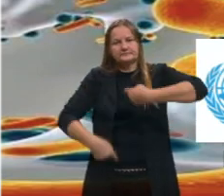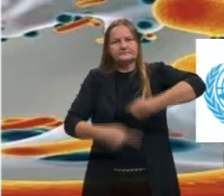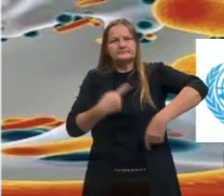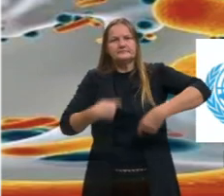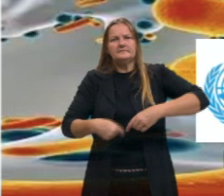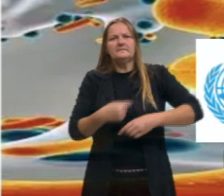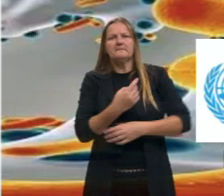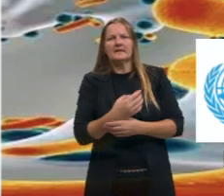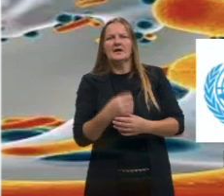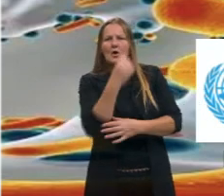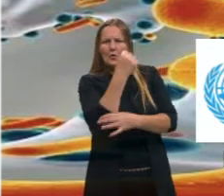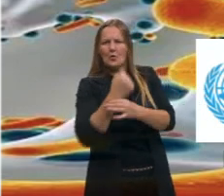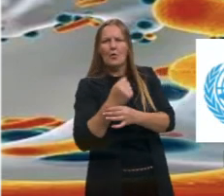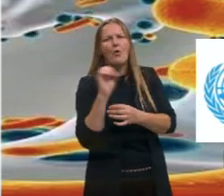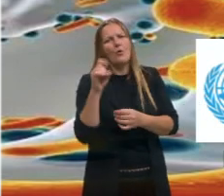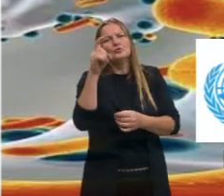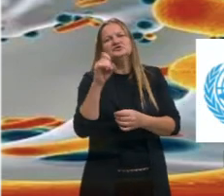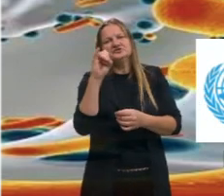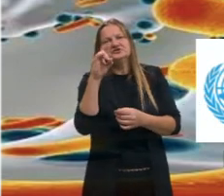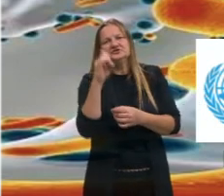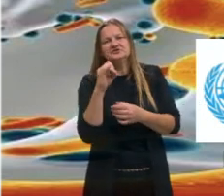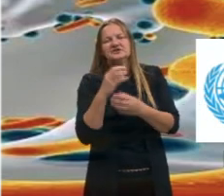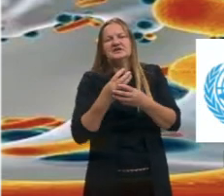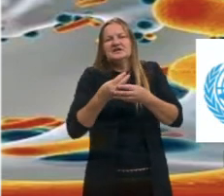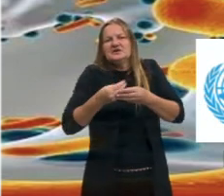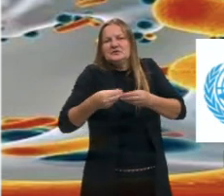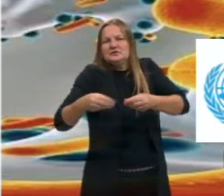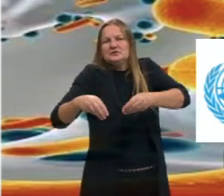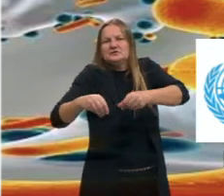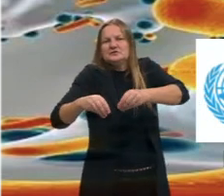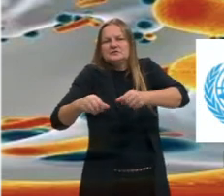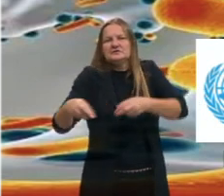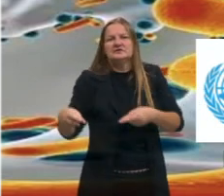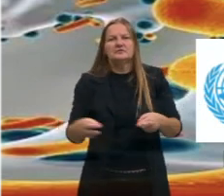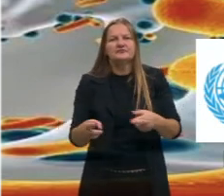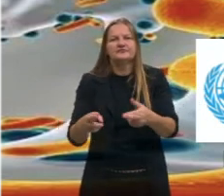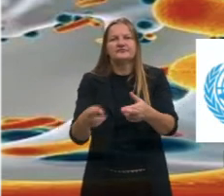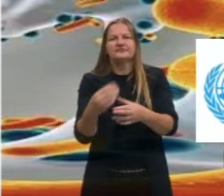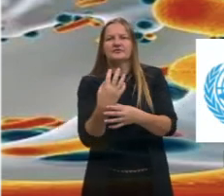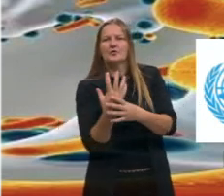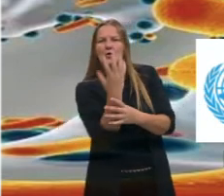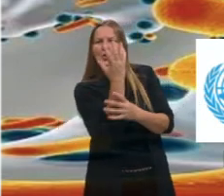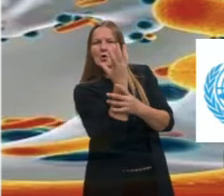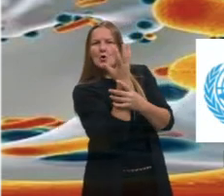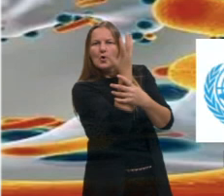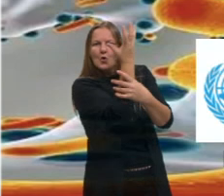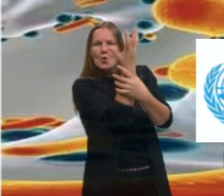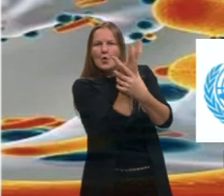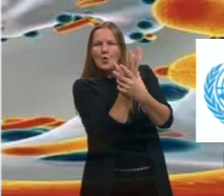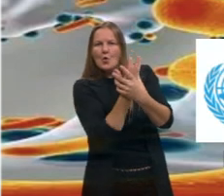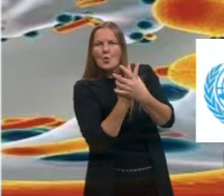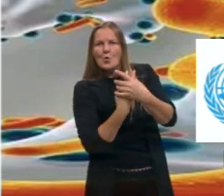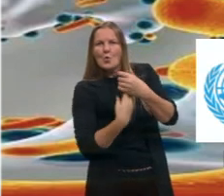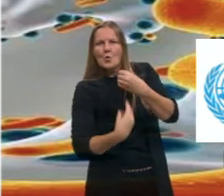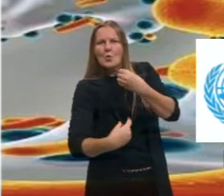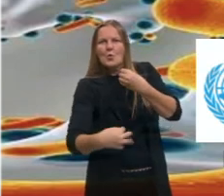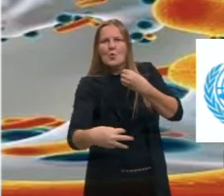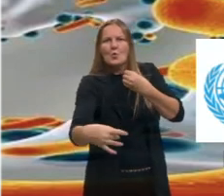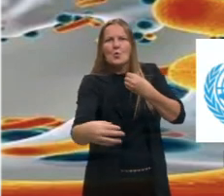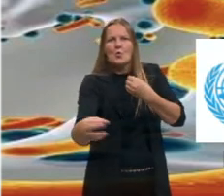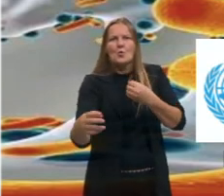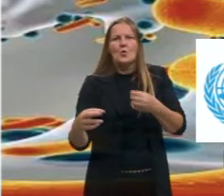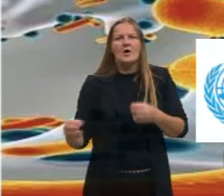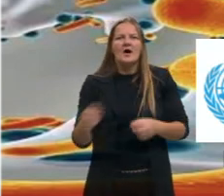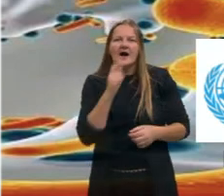e a pessoa vai lá defeca urina e aquela substância vai pelo ralo né ver o vaso o ralo e